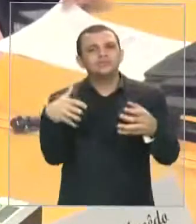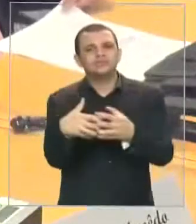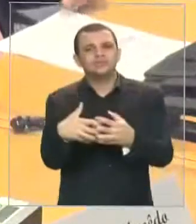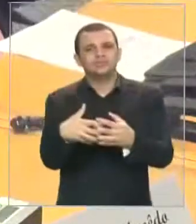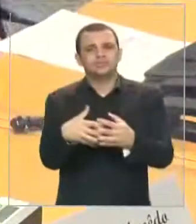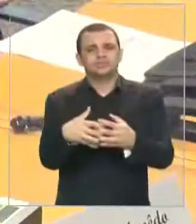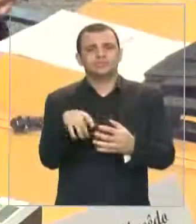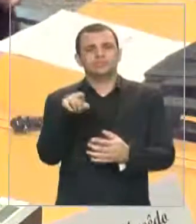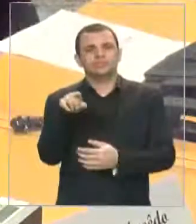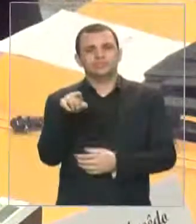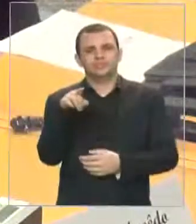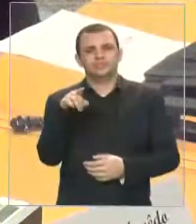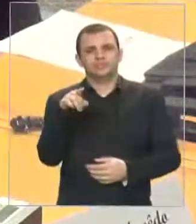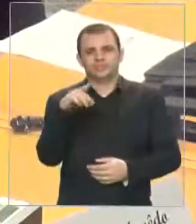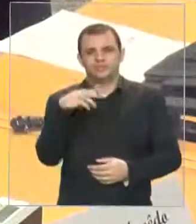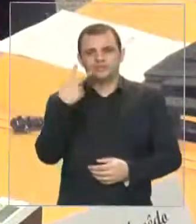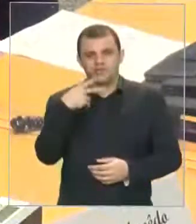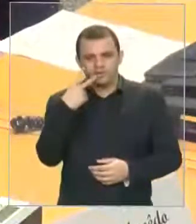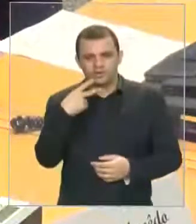não